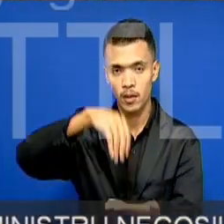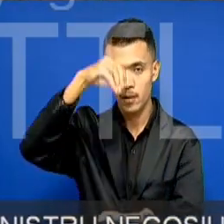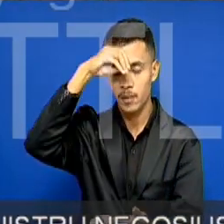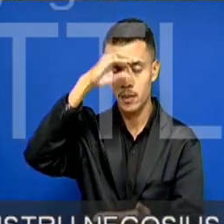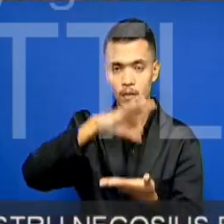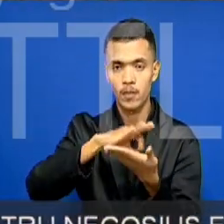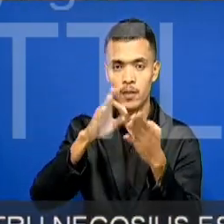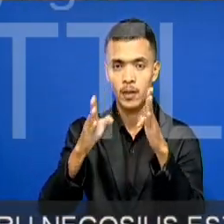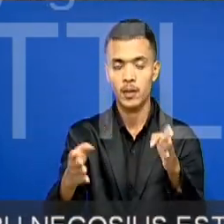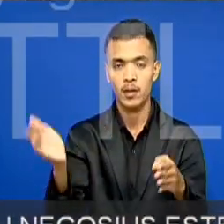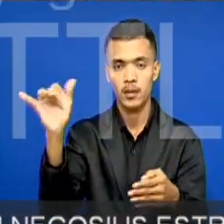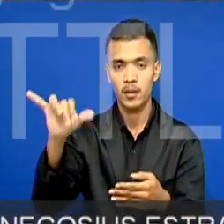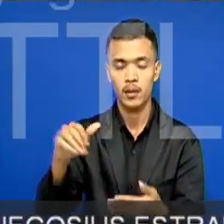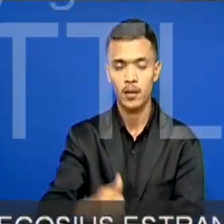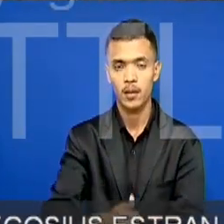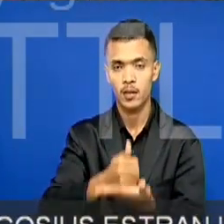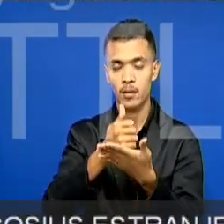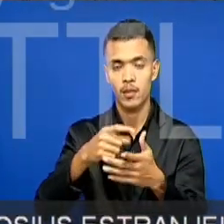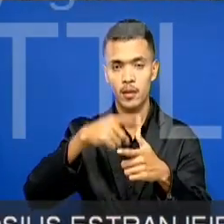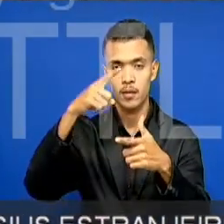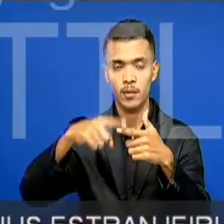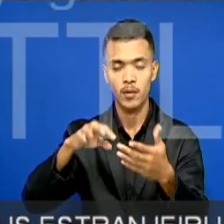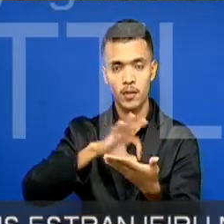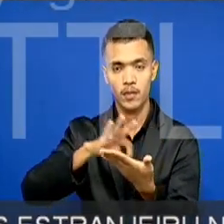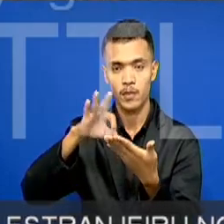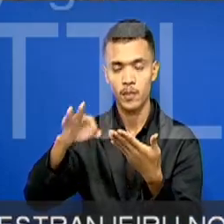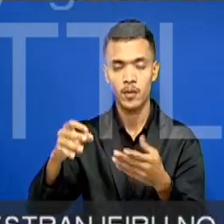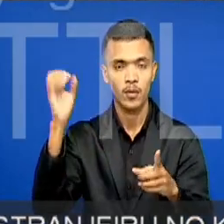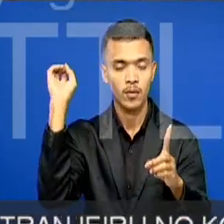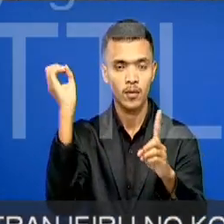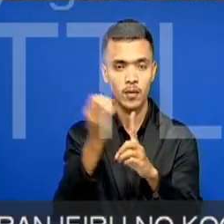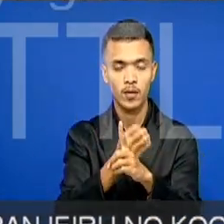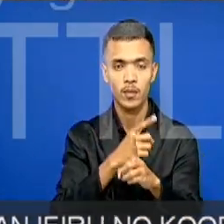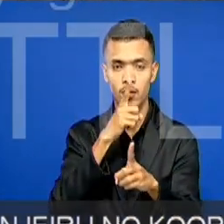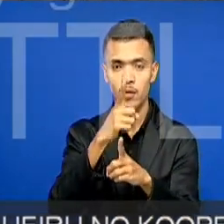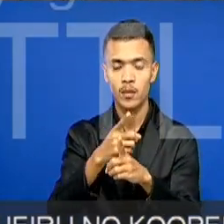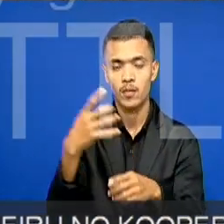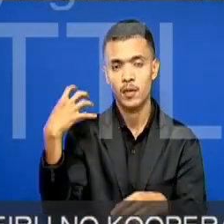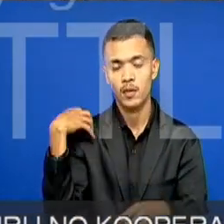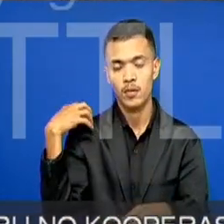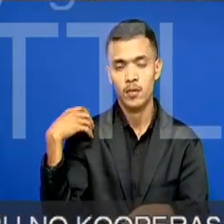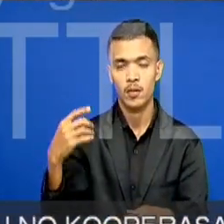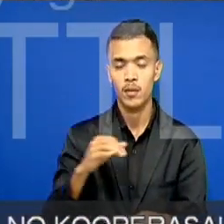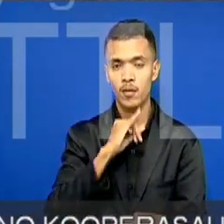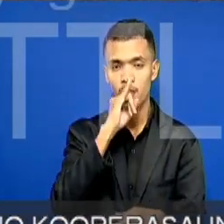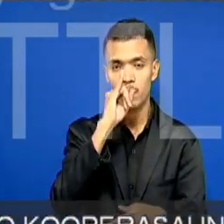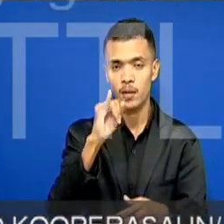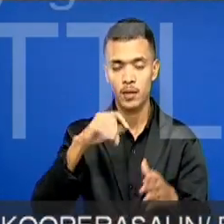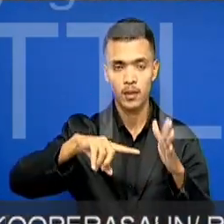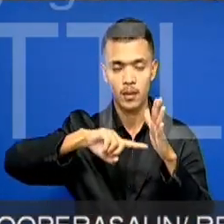facilita durante formação. Objetivo lolos babi instituição maca danis quedas ame desde